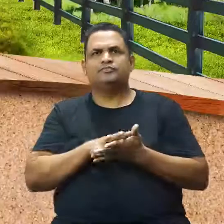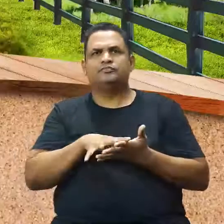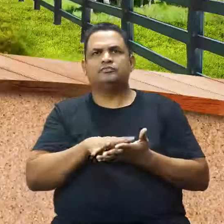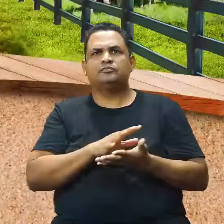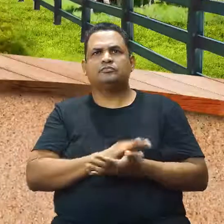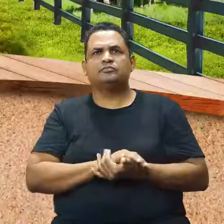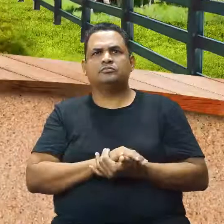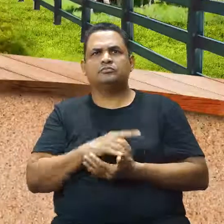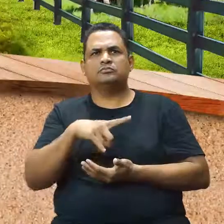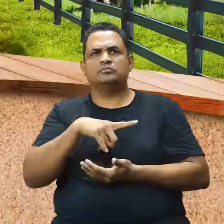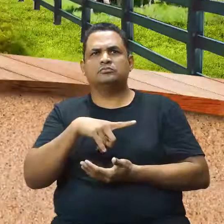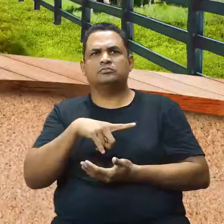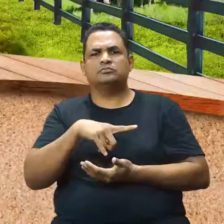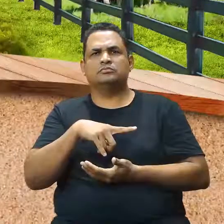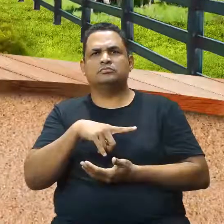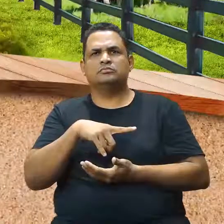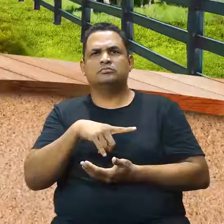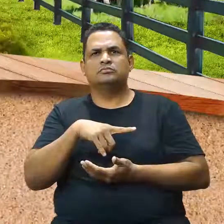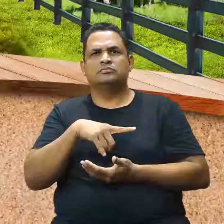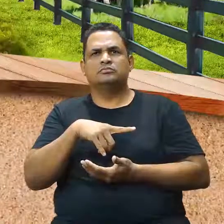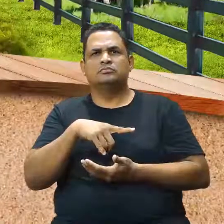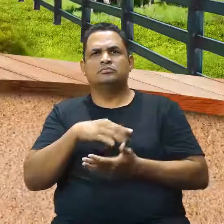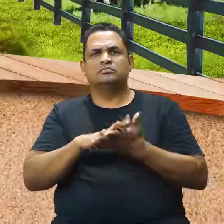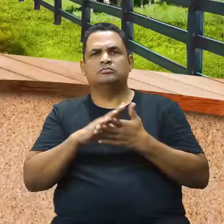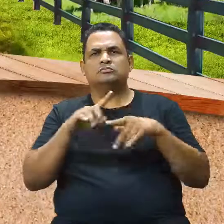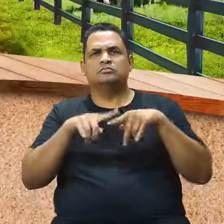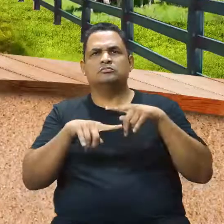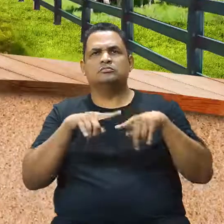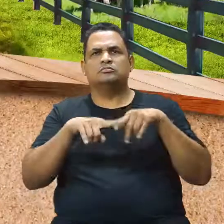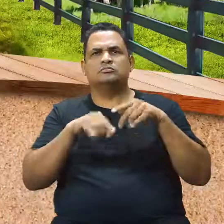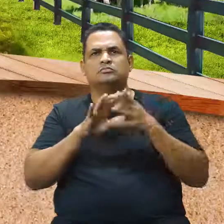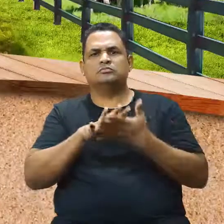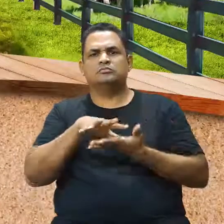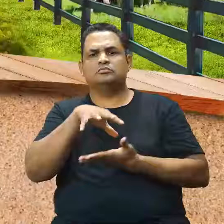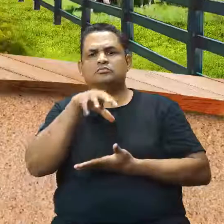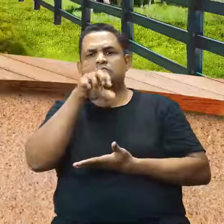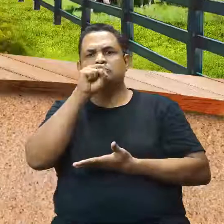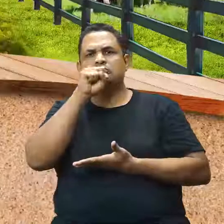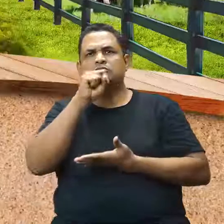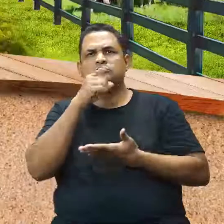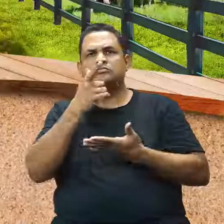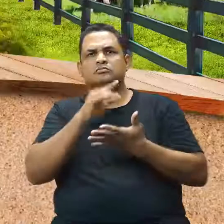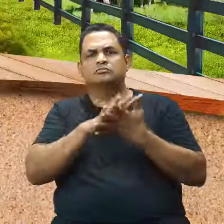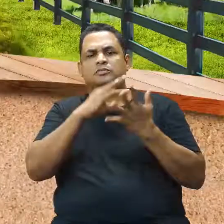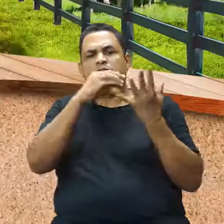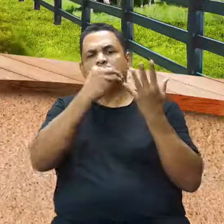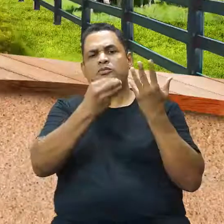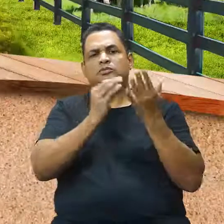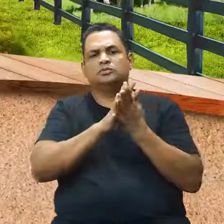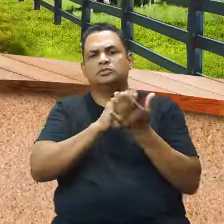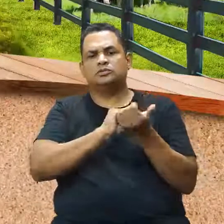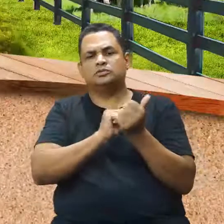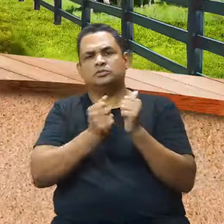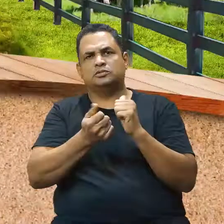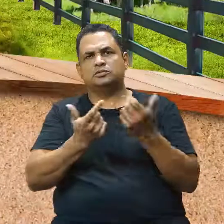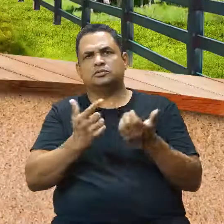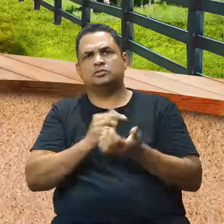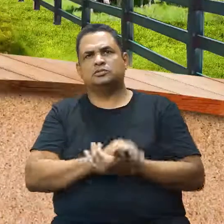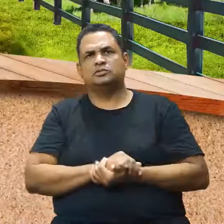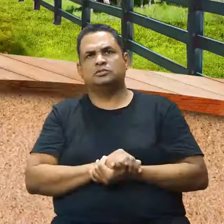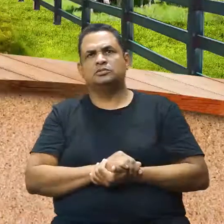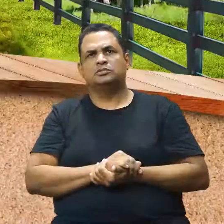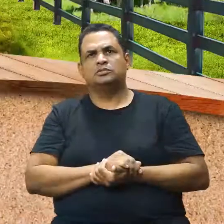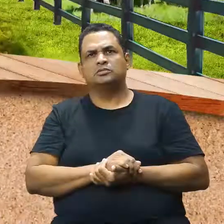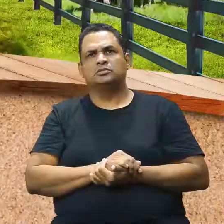exalam, exalam um produto, um odor, que as formigas já estão adaptadas, muitas